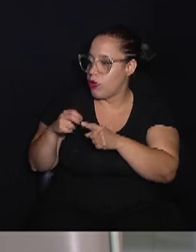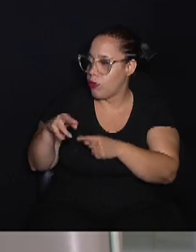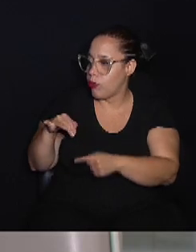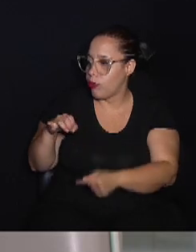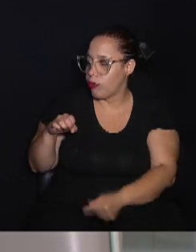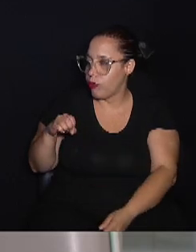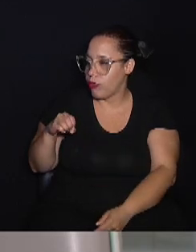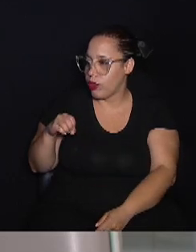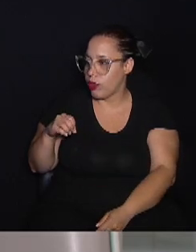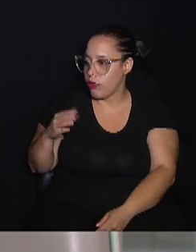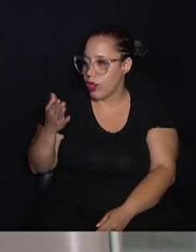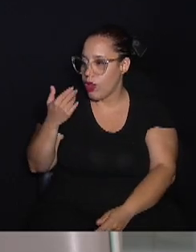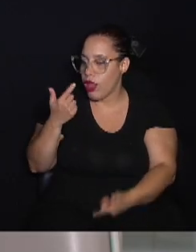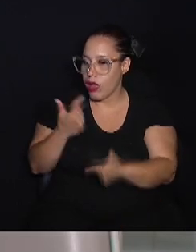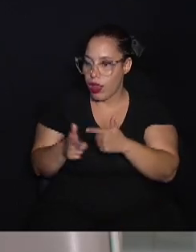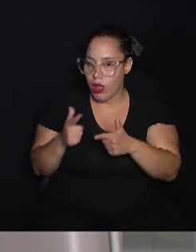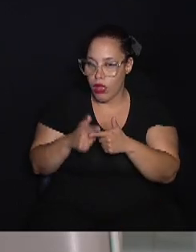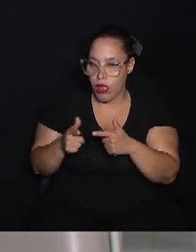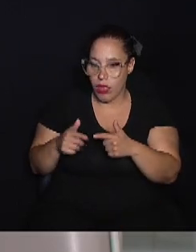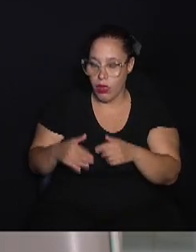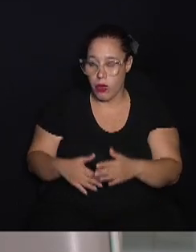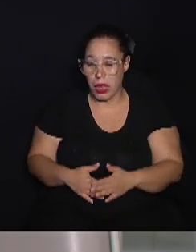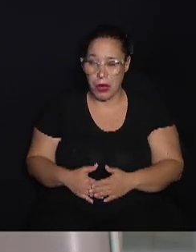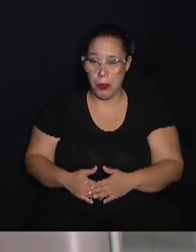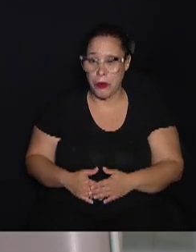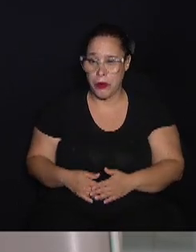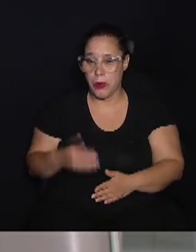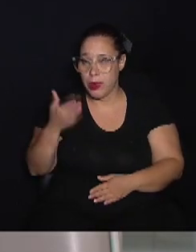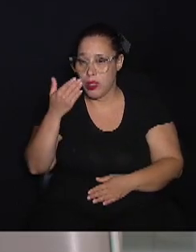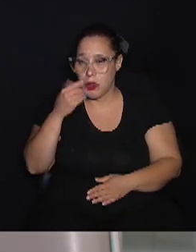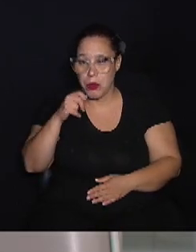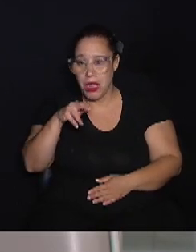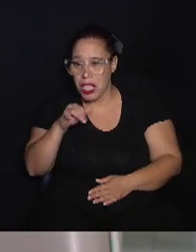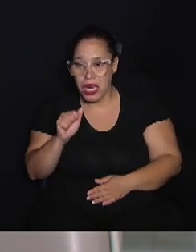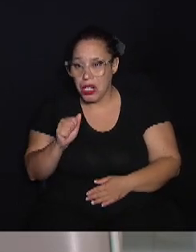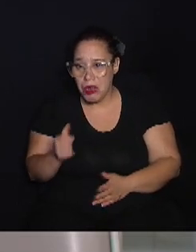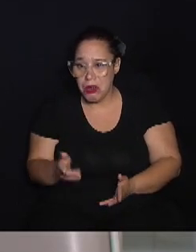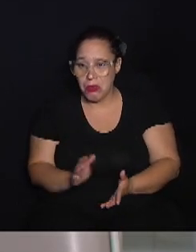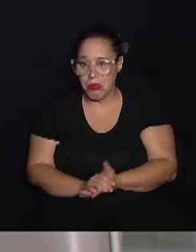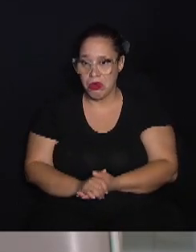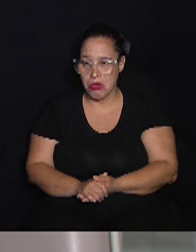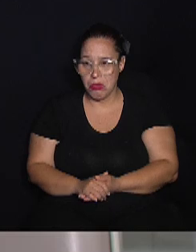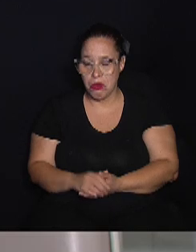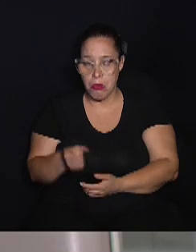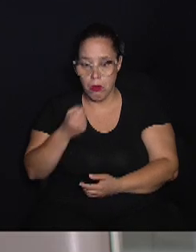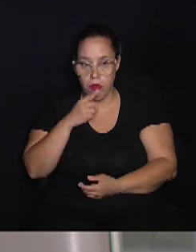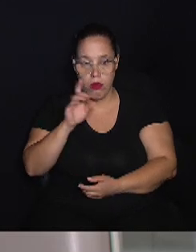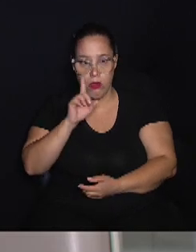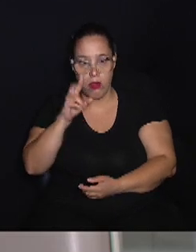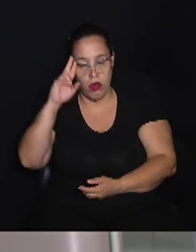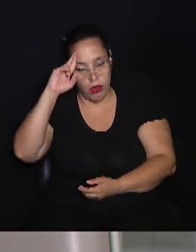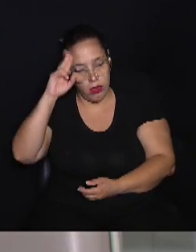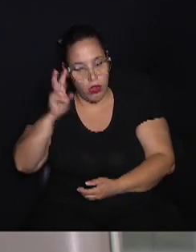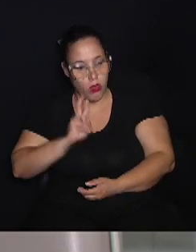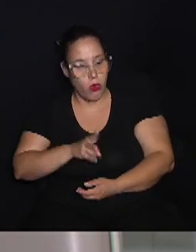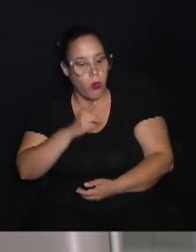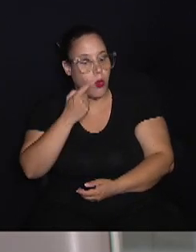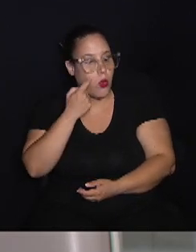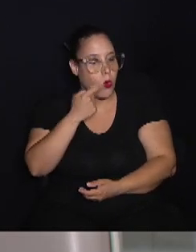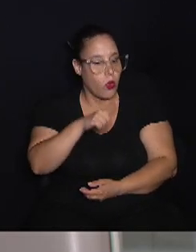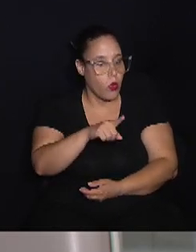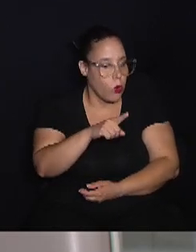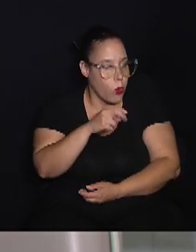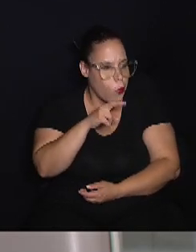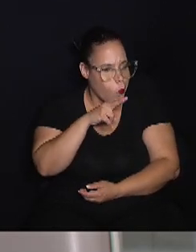Animalzinho tá com problema tá com uma digestão deixa ele comer grama deixa ele comer plantinha não tutor sem tem que estar ali